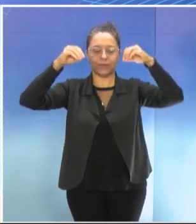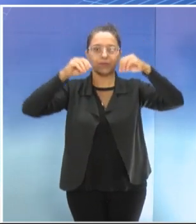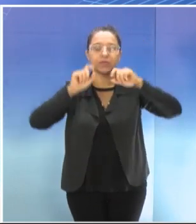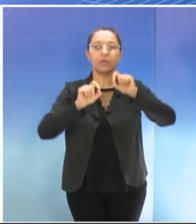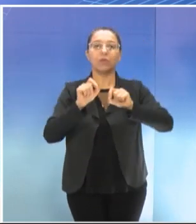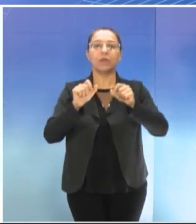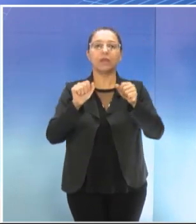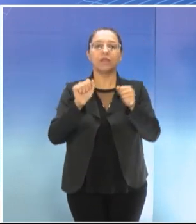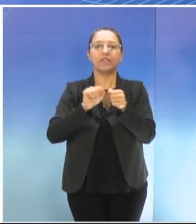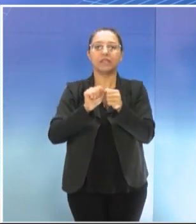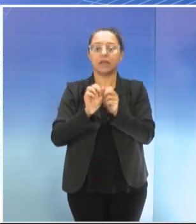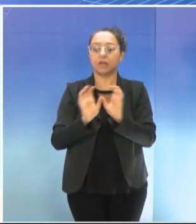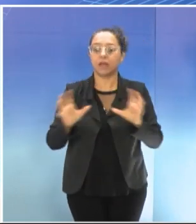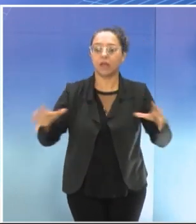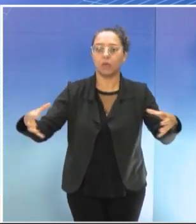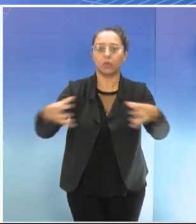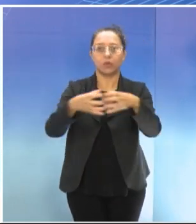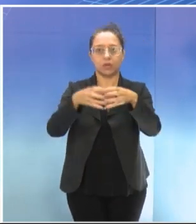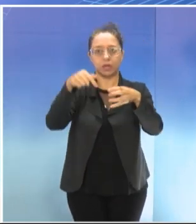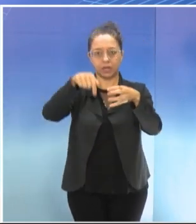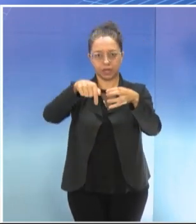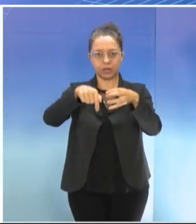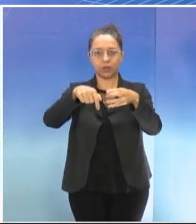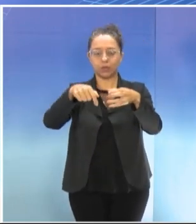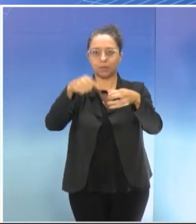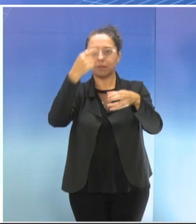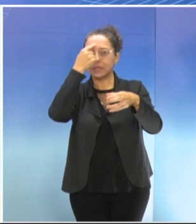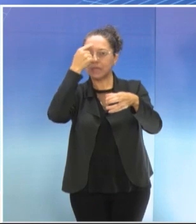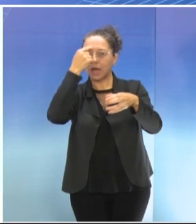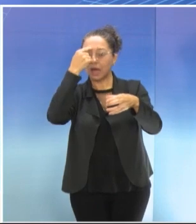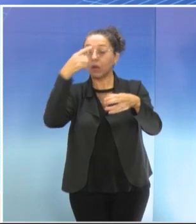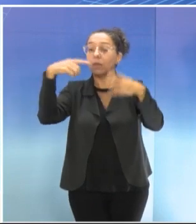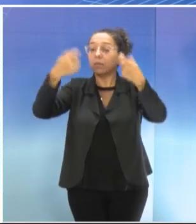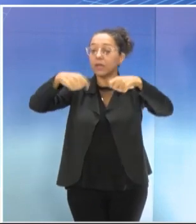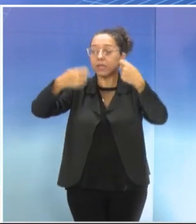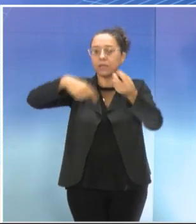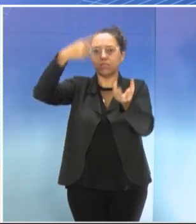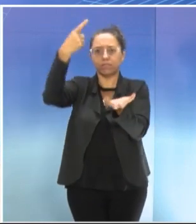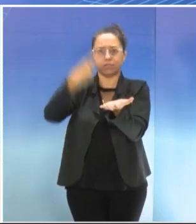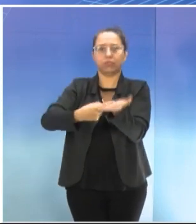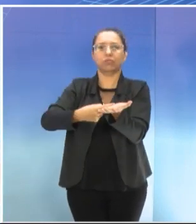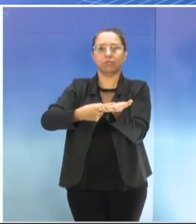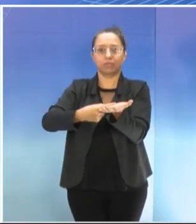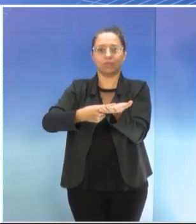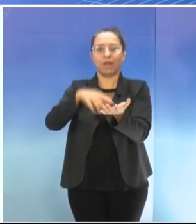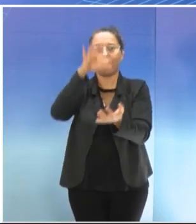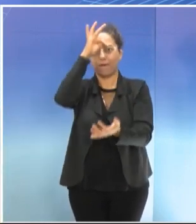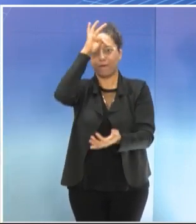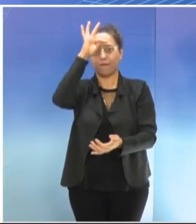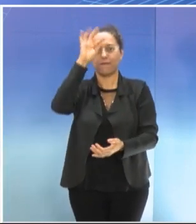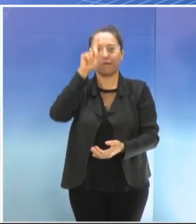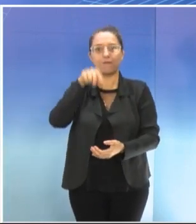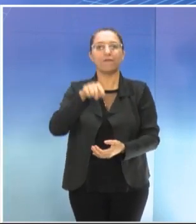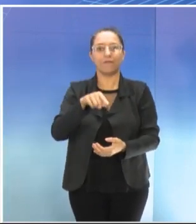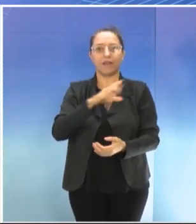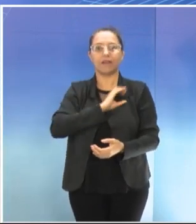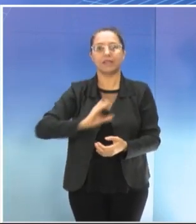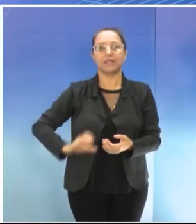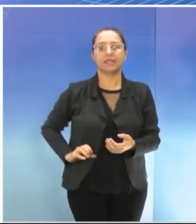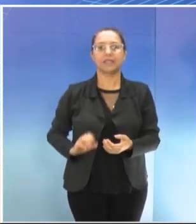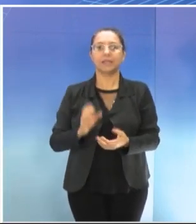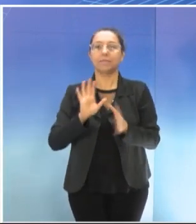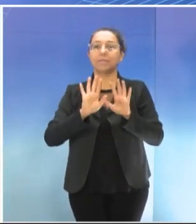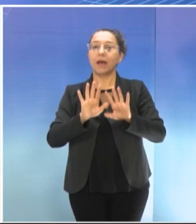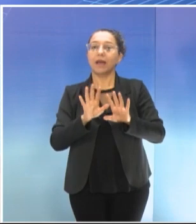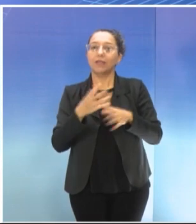imperador Constantino, eles fizeram o seguinte: eles se reuniram e falaram: nós precisamos fundamentar a fé cristã